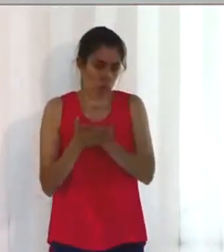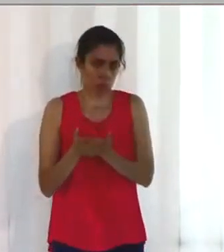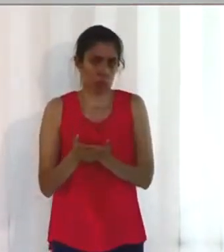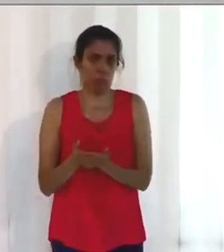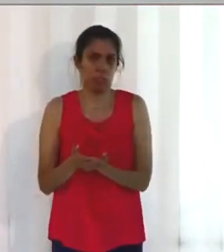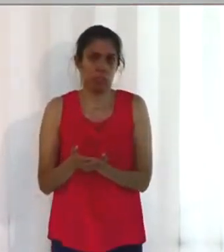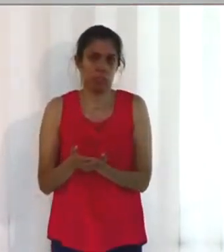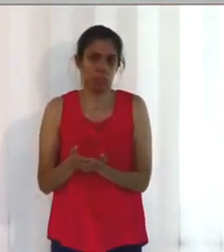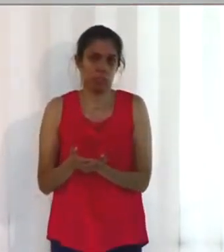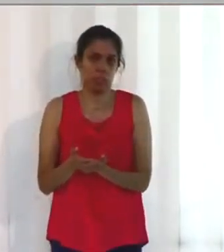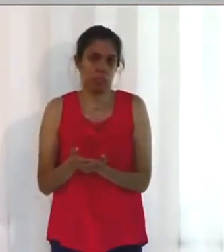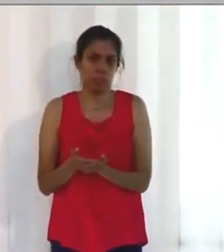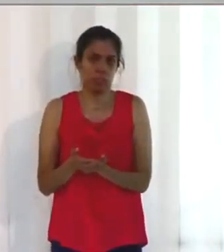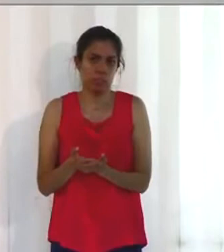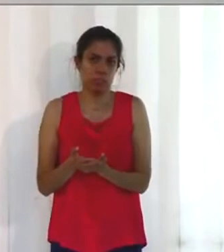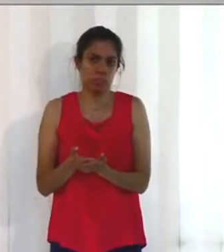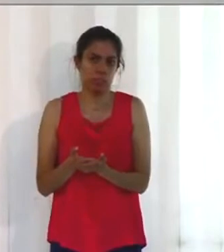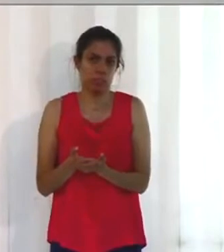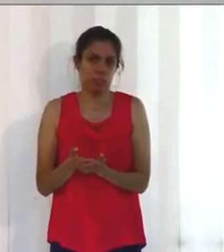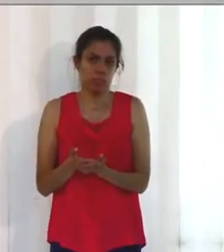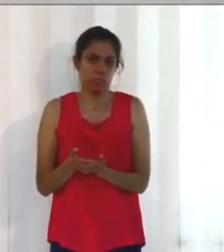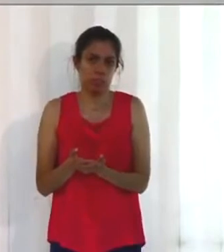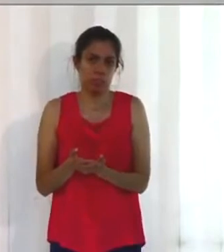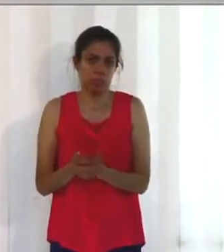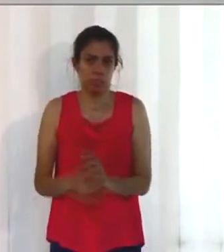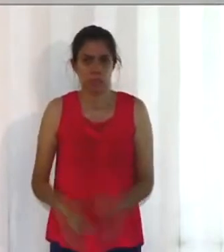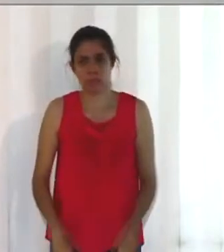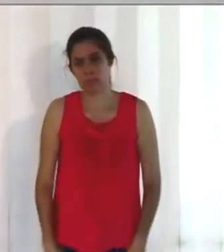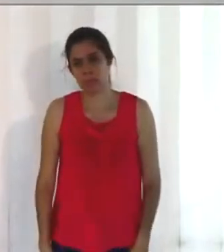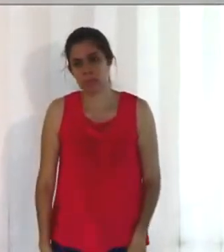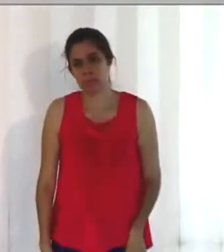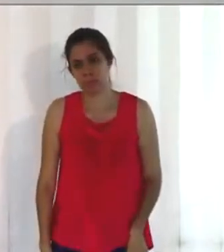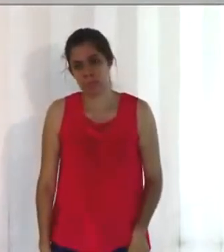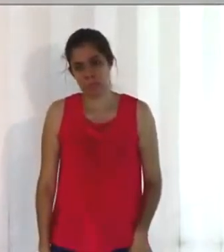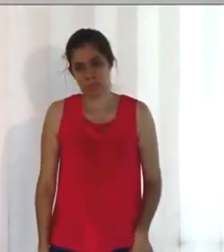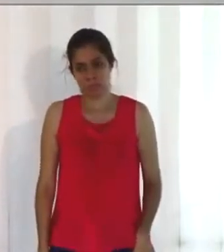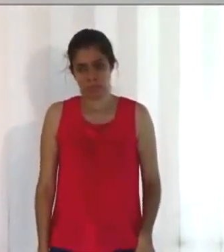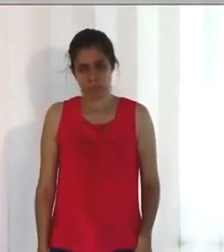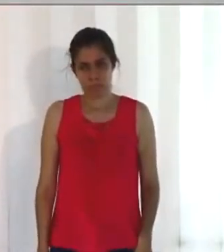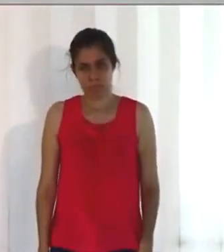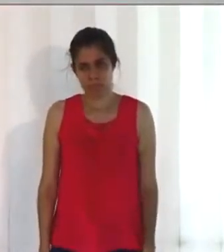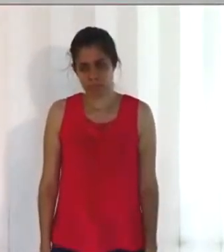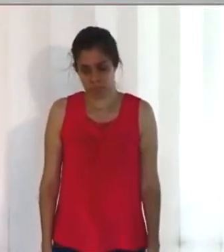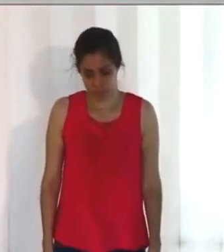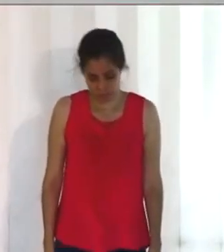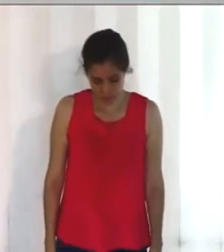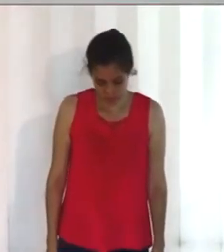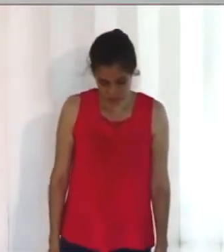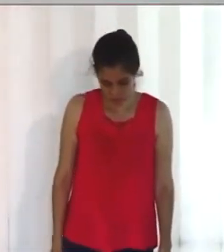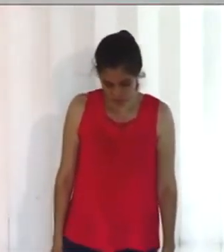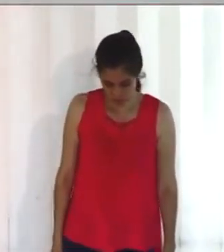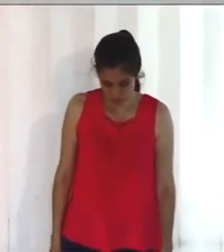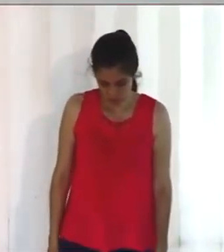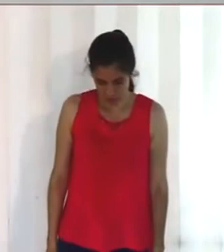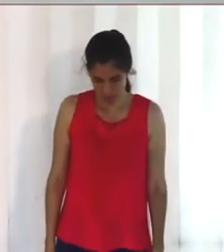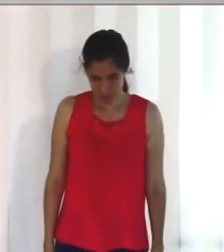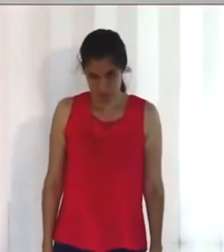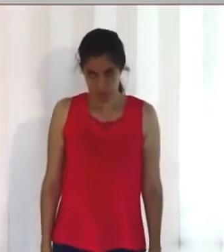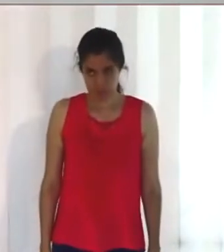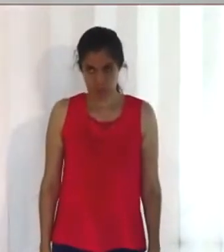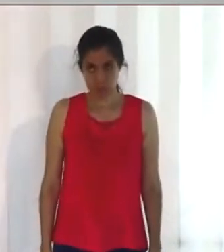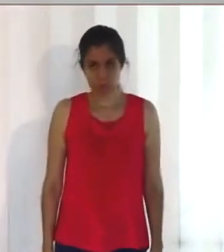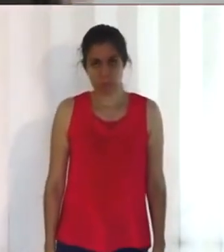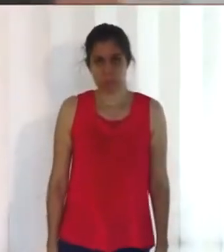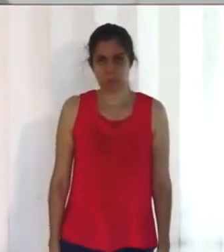ao distanciamento social depois que a pandemia passar? Ou será que nós vamos só esperar o dia que